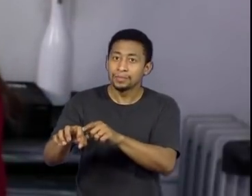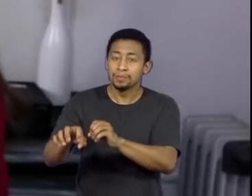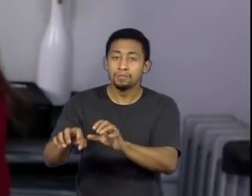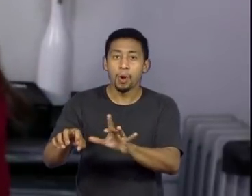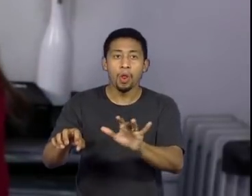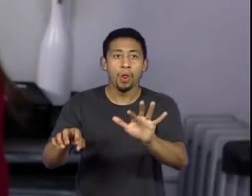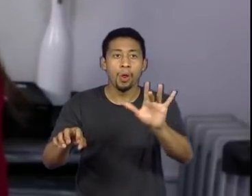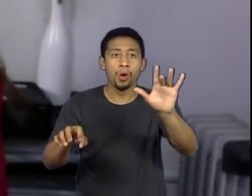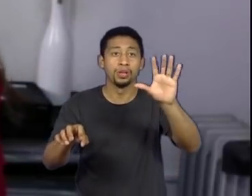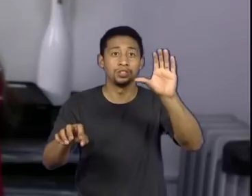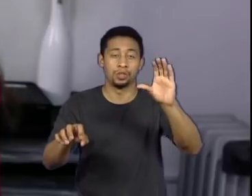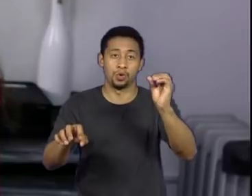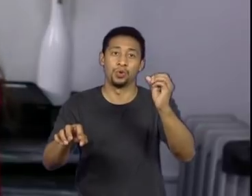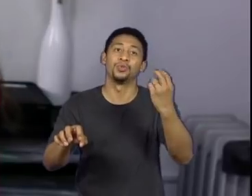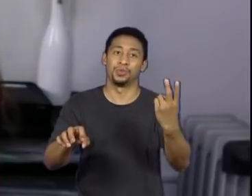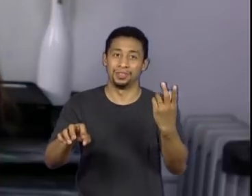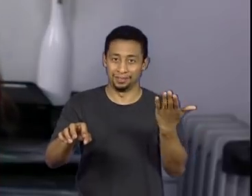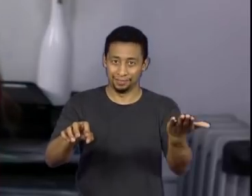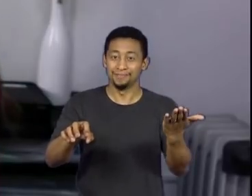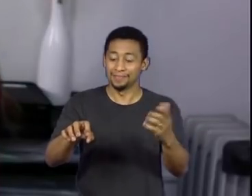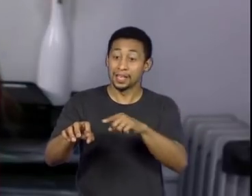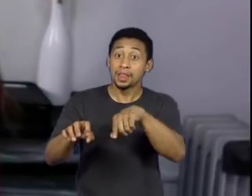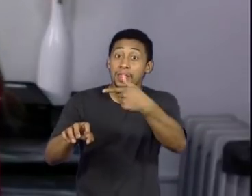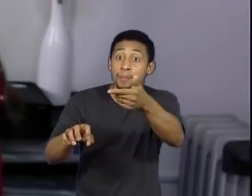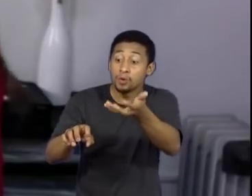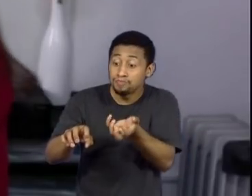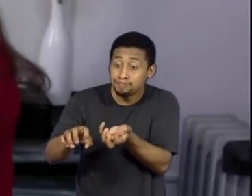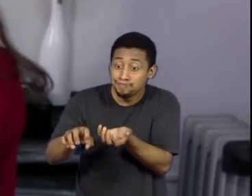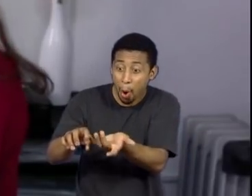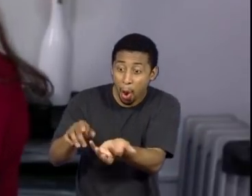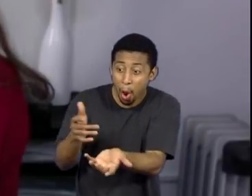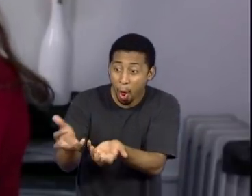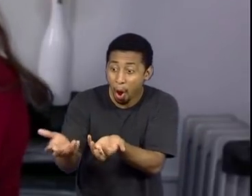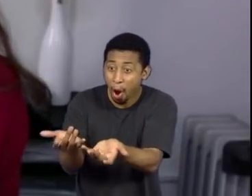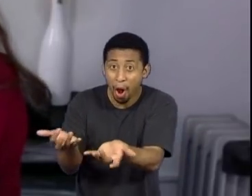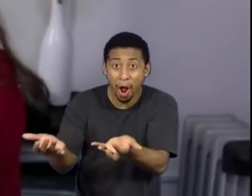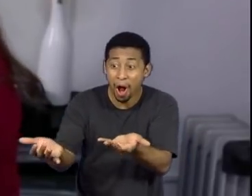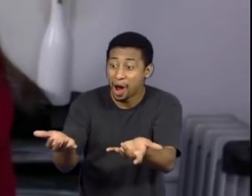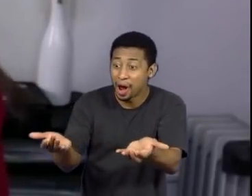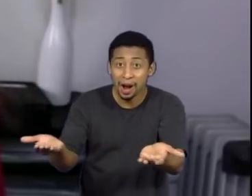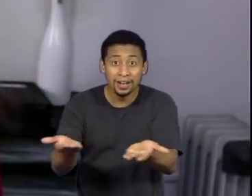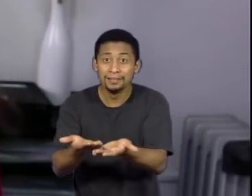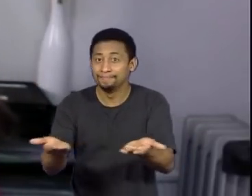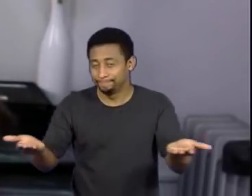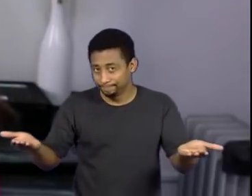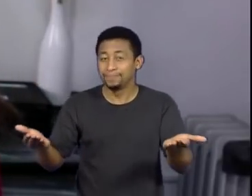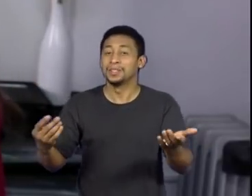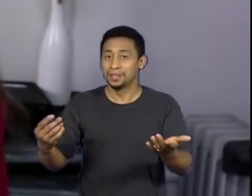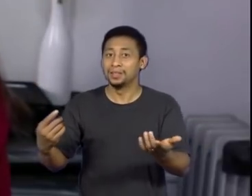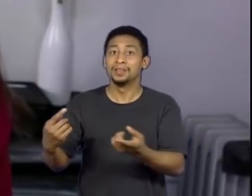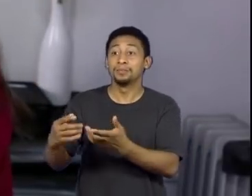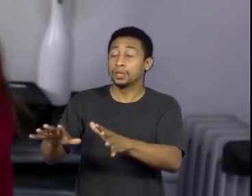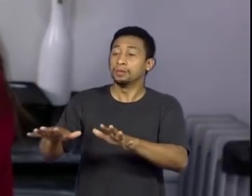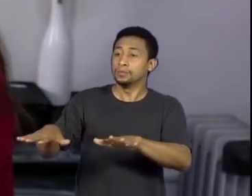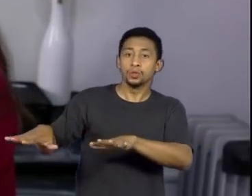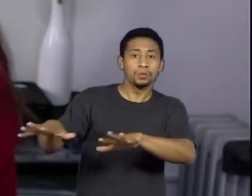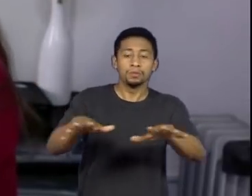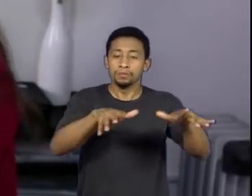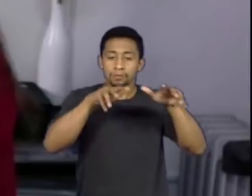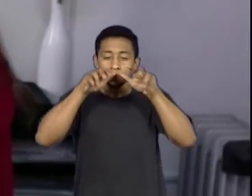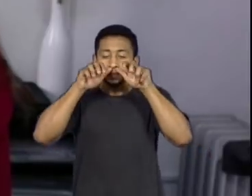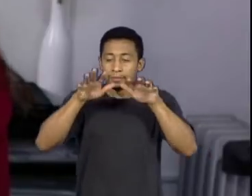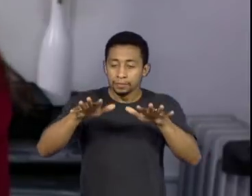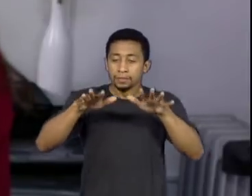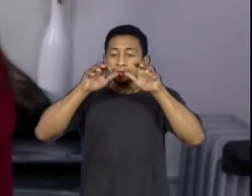de CO2. Durante o estresse, em que reduz a fotossíntese e a respiração continua a